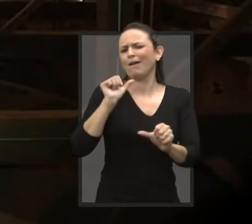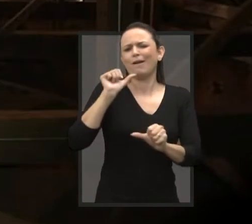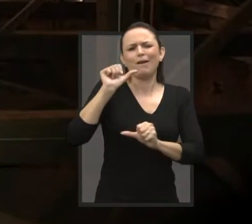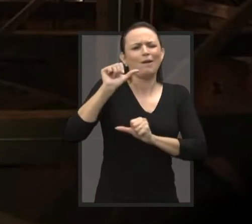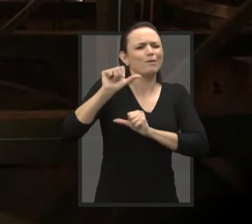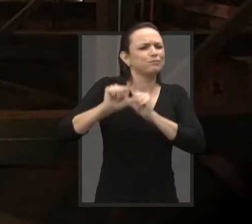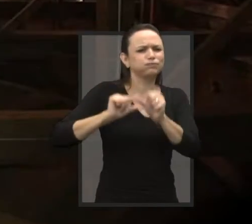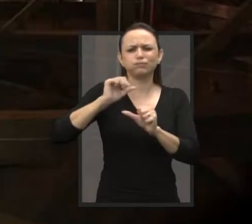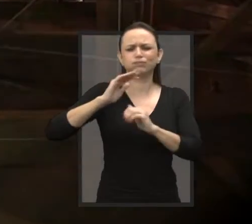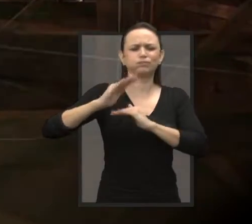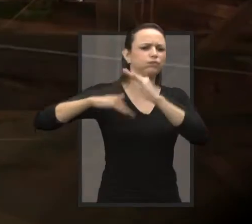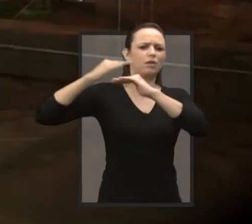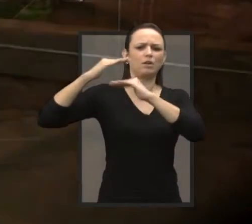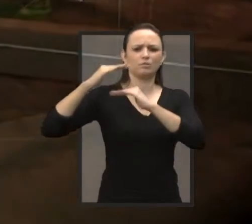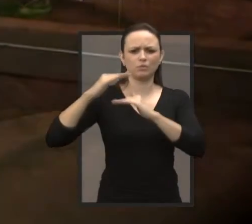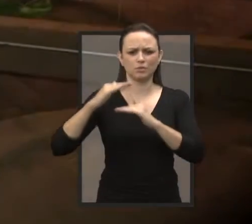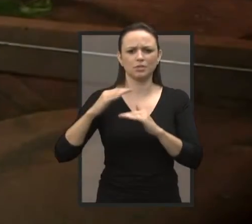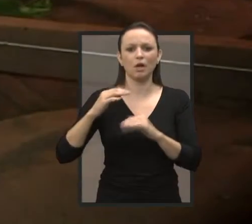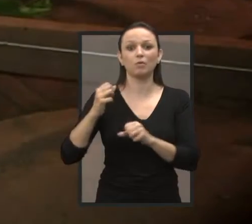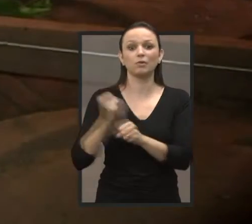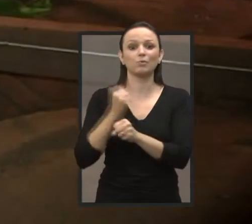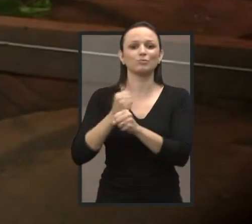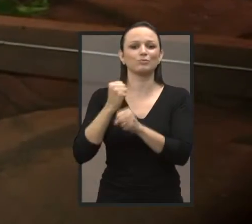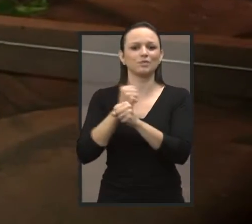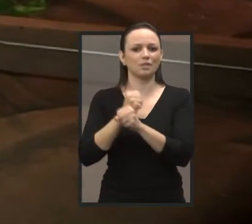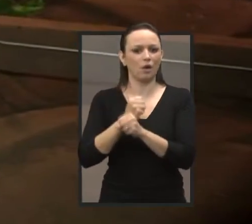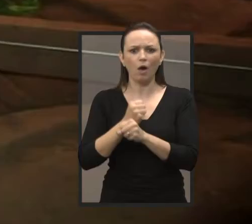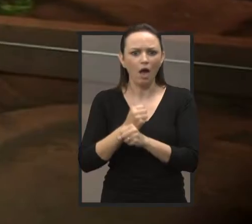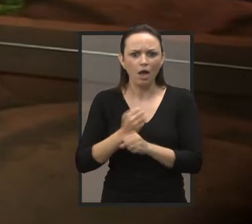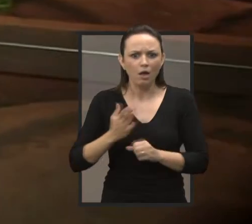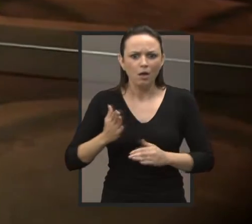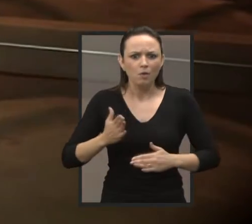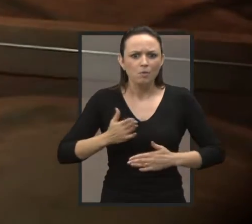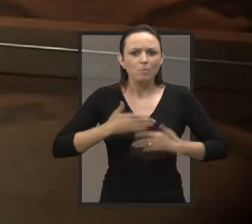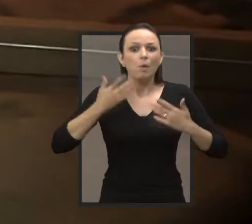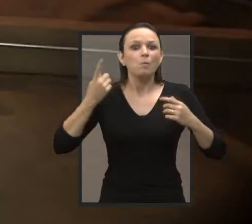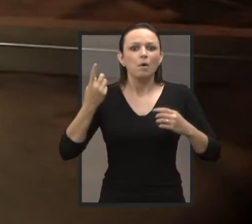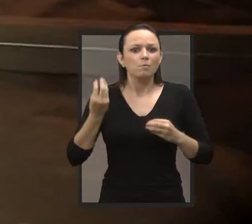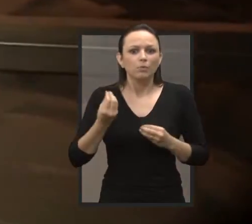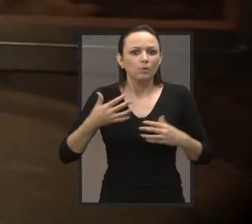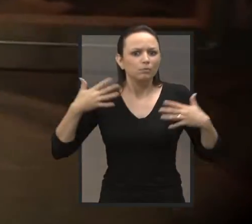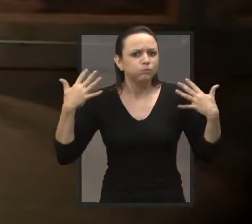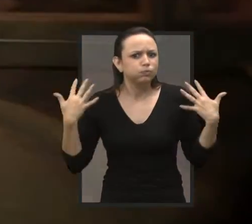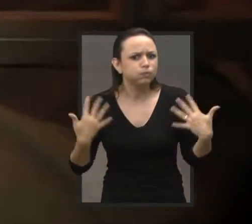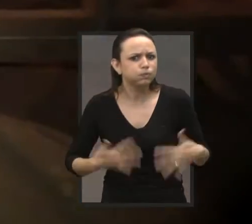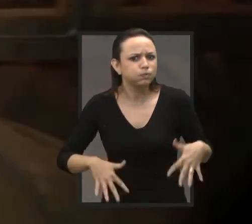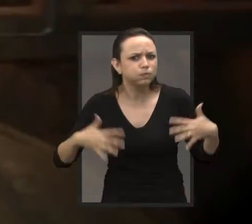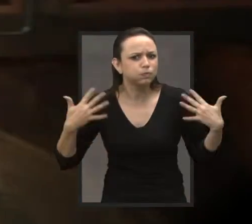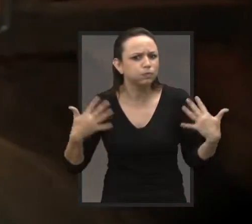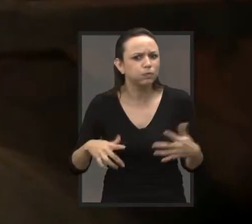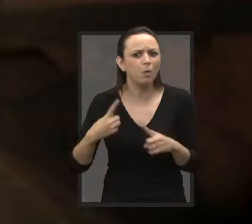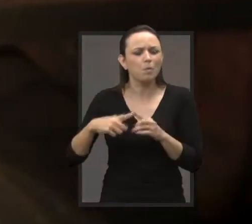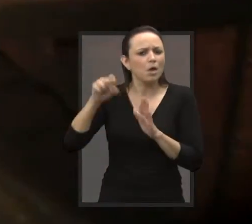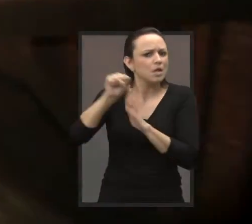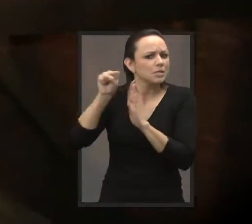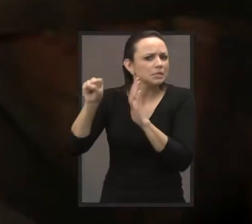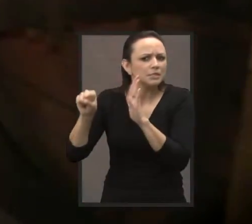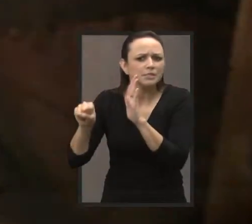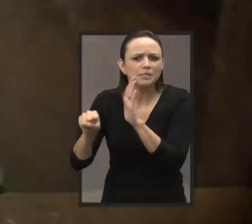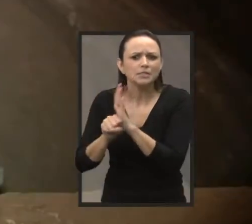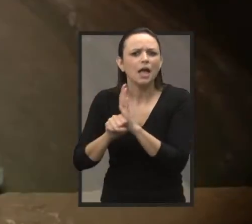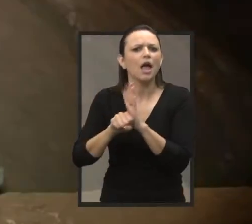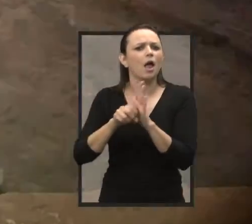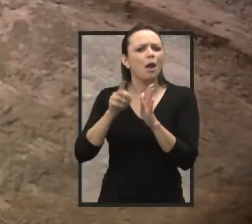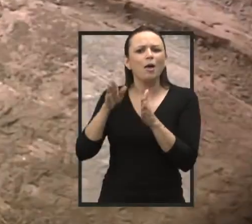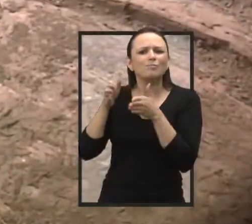revolução para as construções assustadora. Durante muitos séculos se manteve